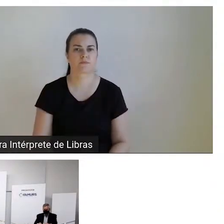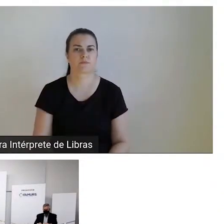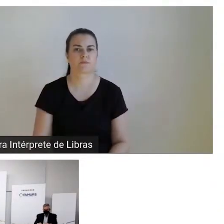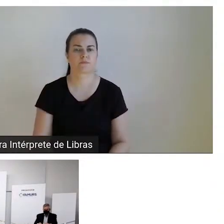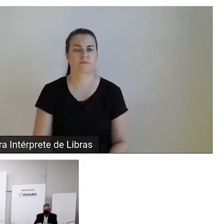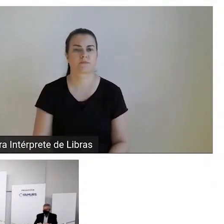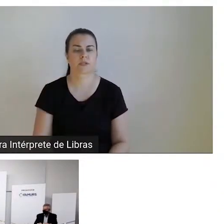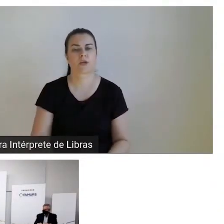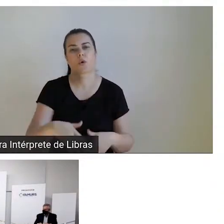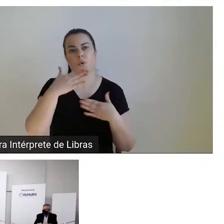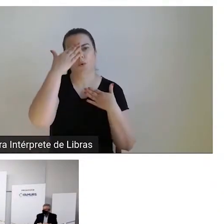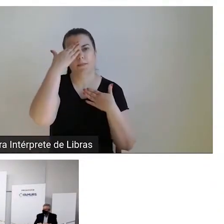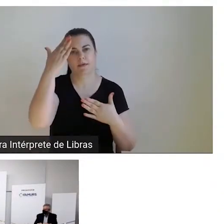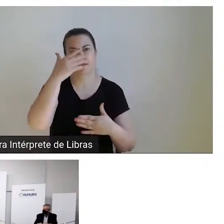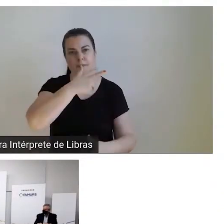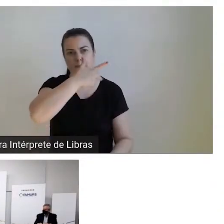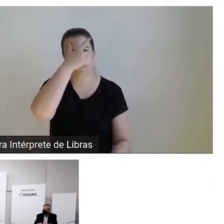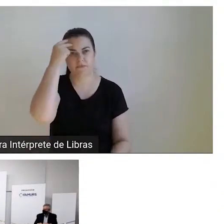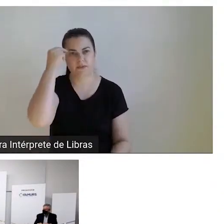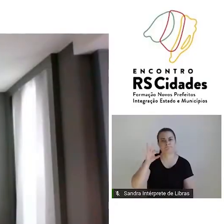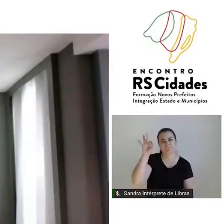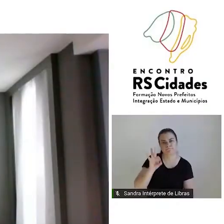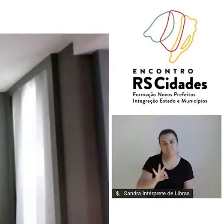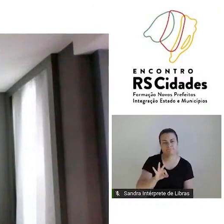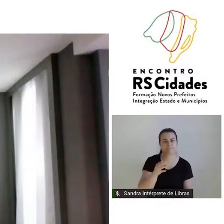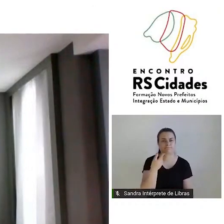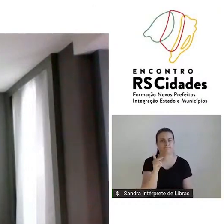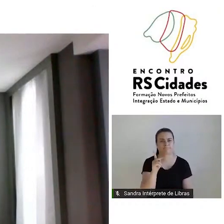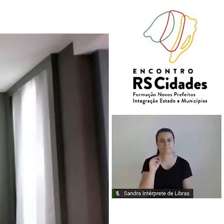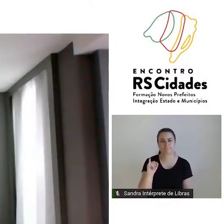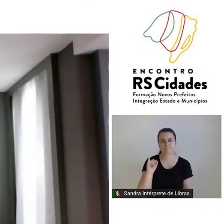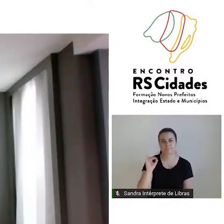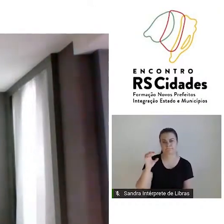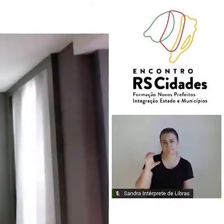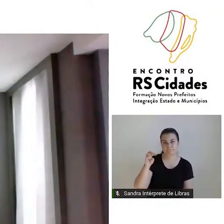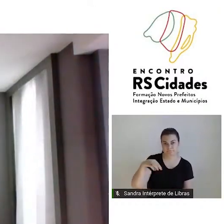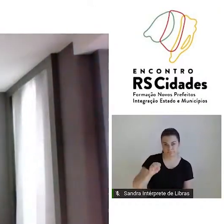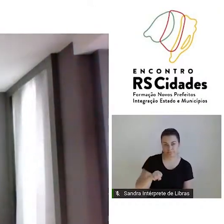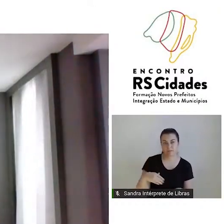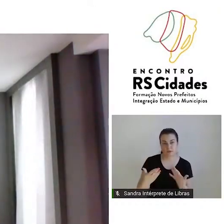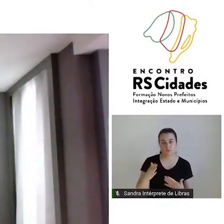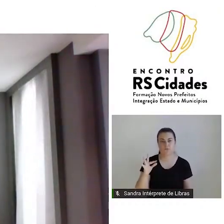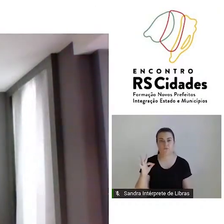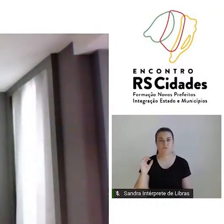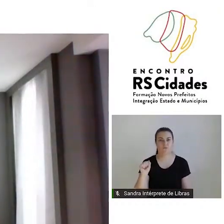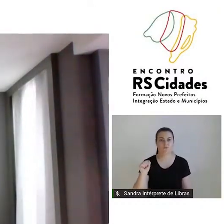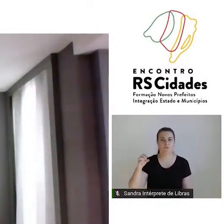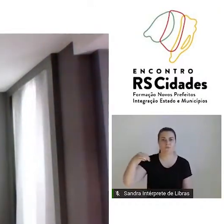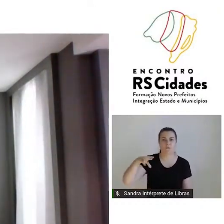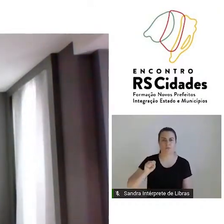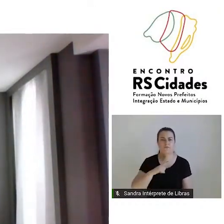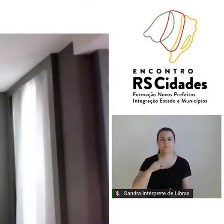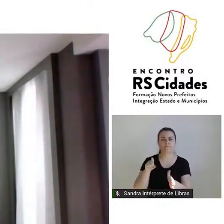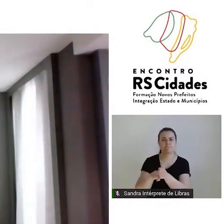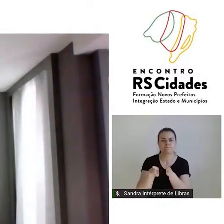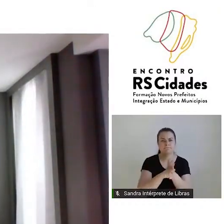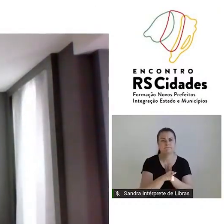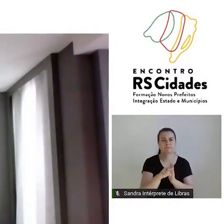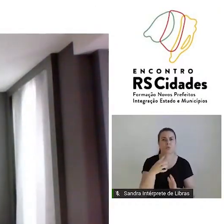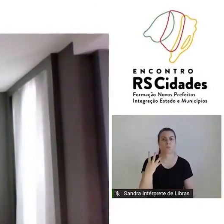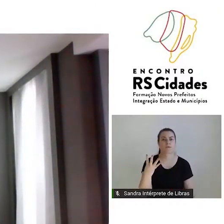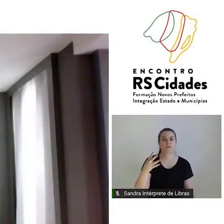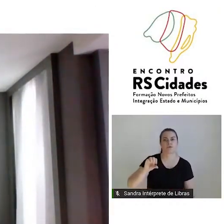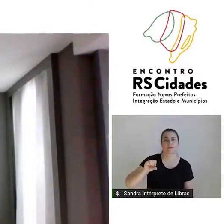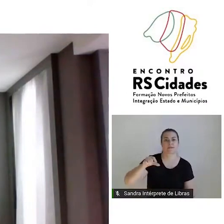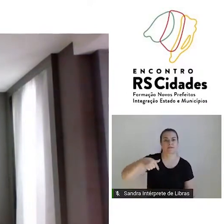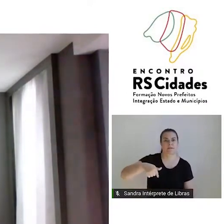encaminhado pelo estado à Assembleia Legislativa. A FAMURS fez uma consulta aos 497 gestores do Rio Grande